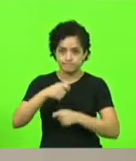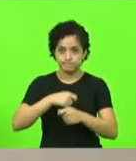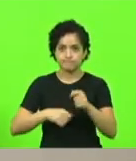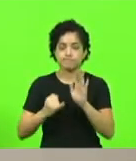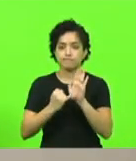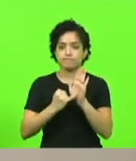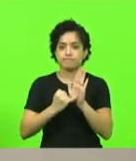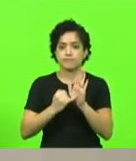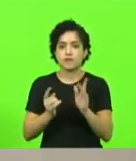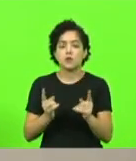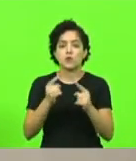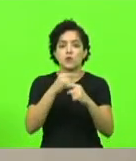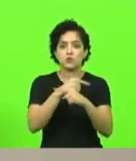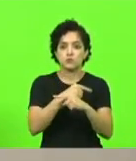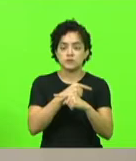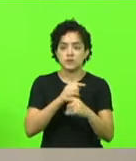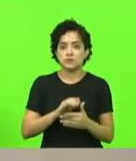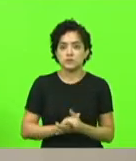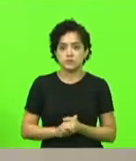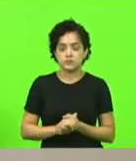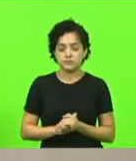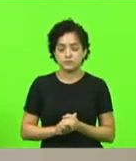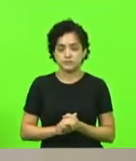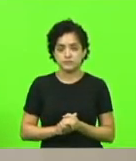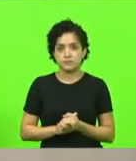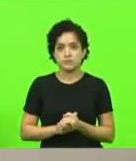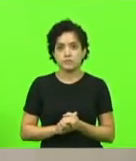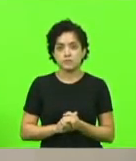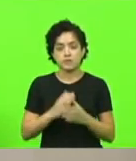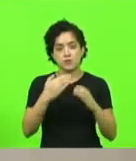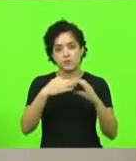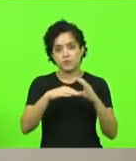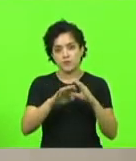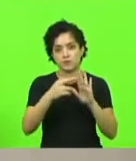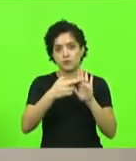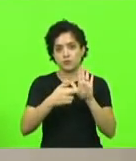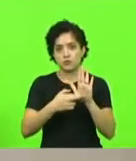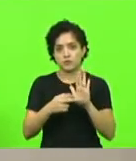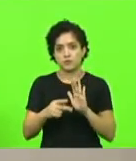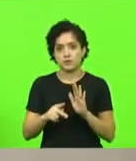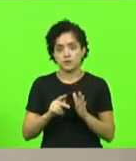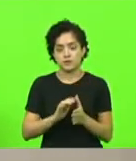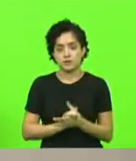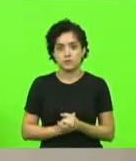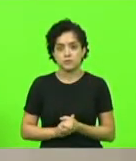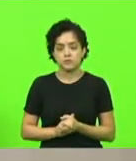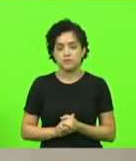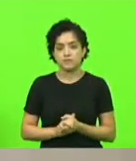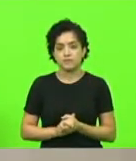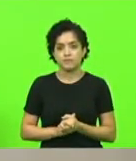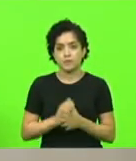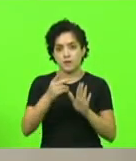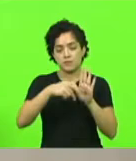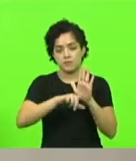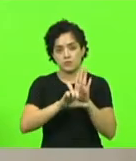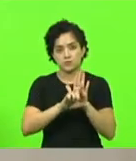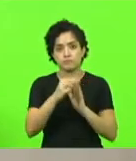parecer contrário às seguintes matérias e as mesmas terão seu encaminhamento conforme o regimento interno. Projeto de